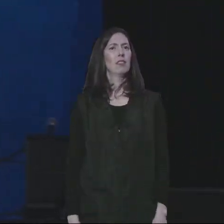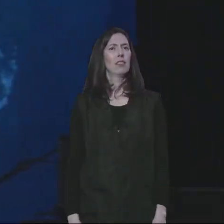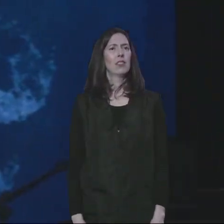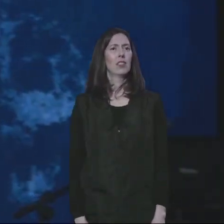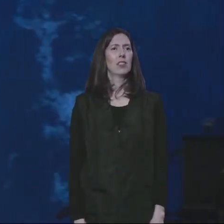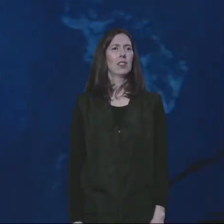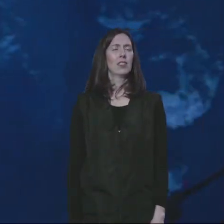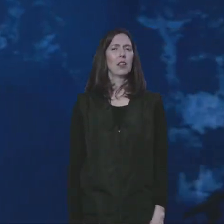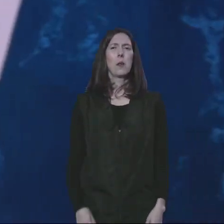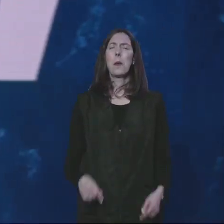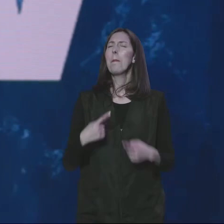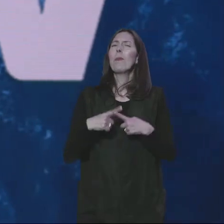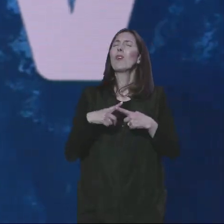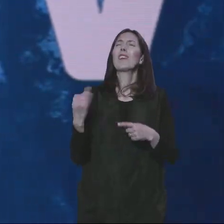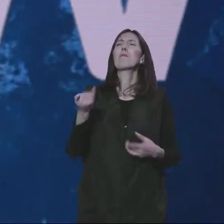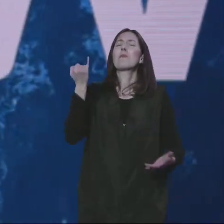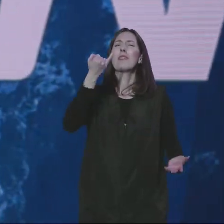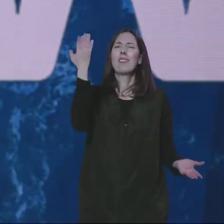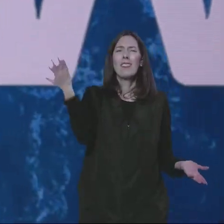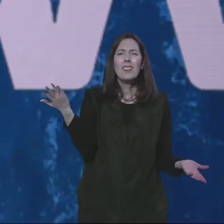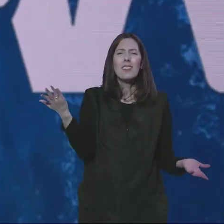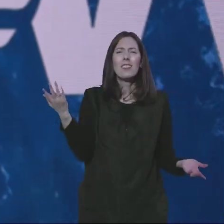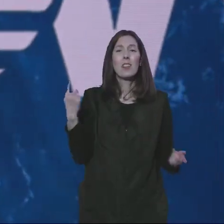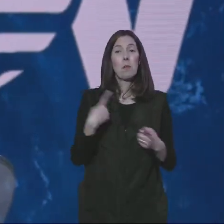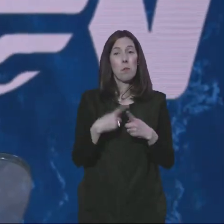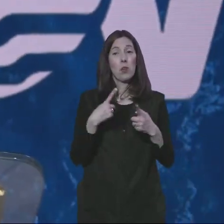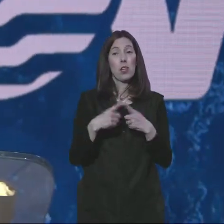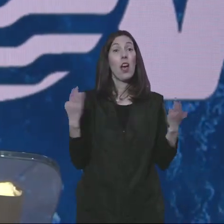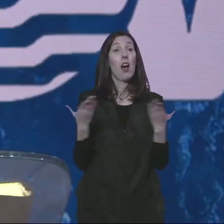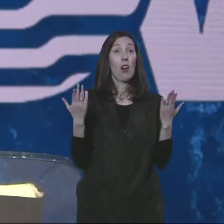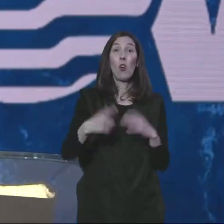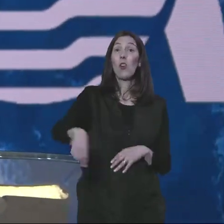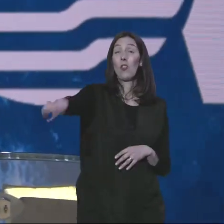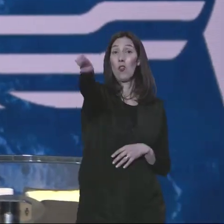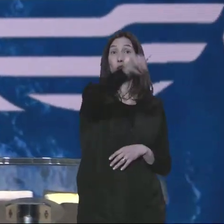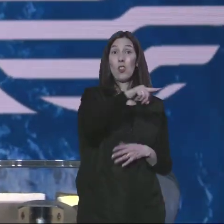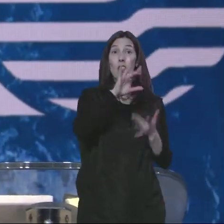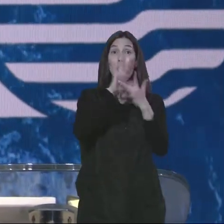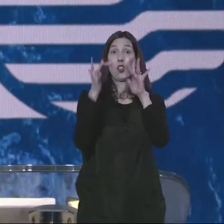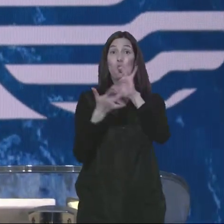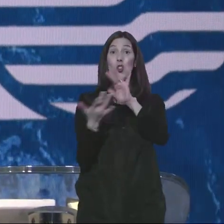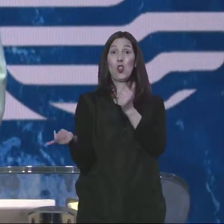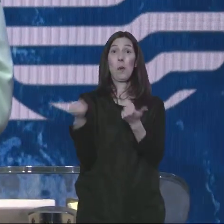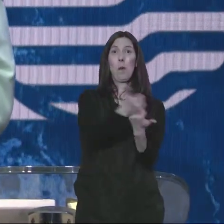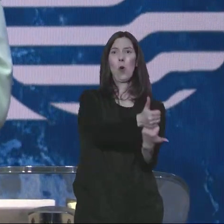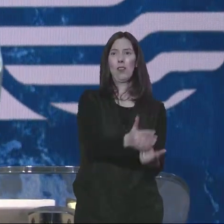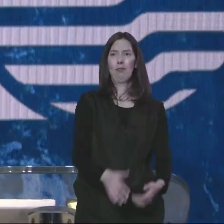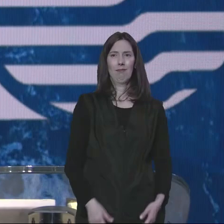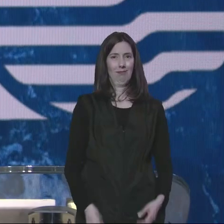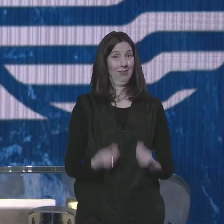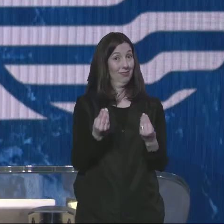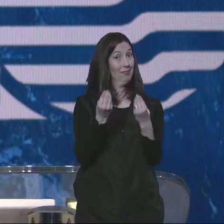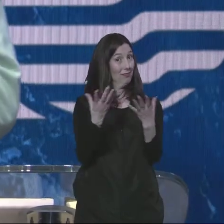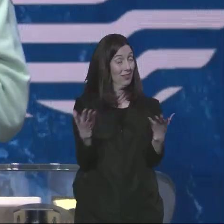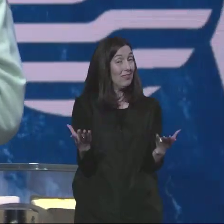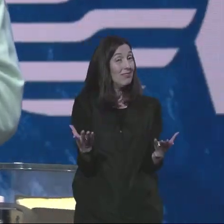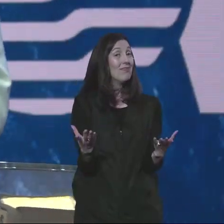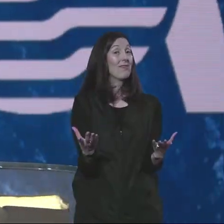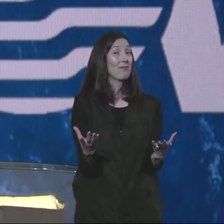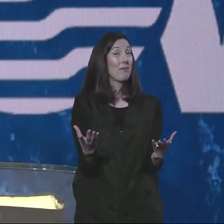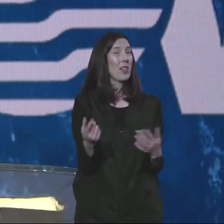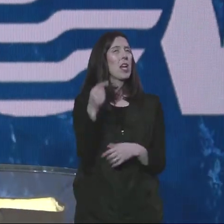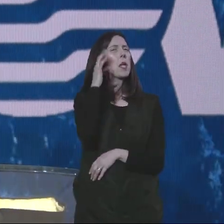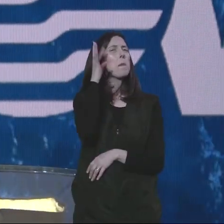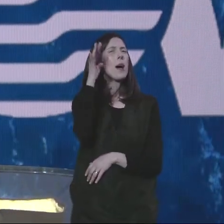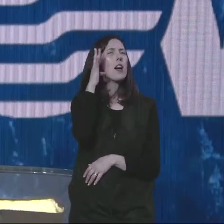por que que isso é importante? Porque agora eu quero que você se coloque no lugar de Jesus. Você imagina,